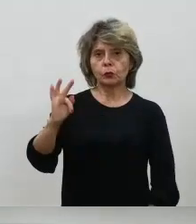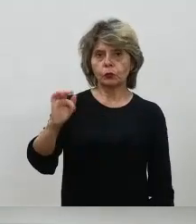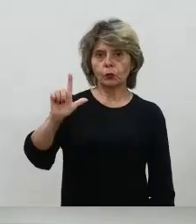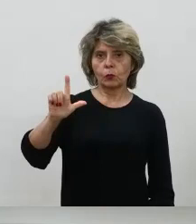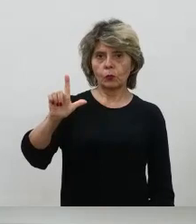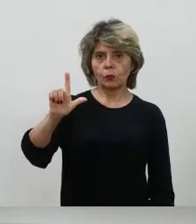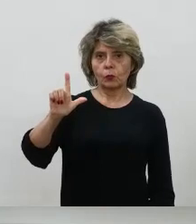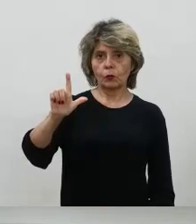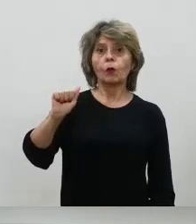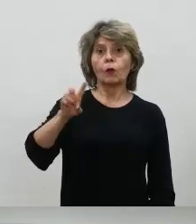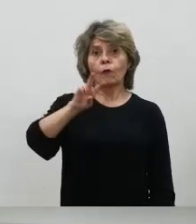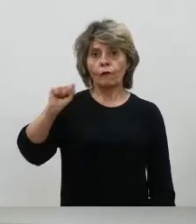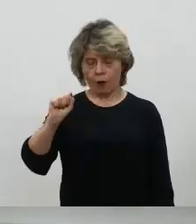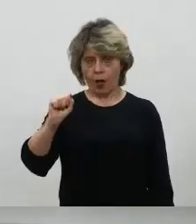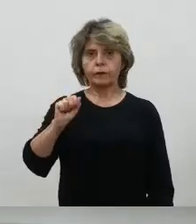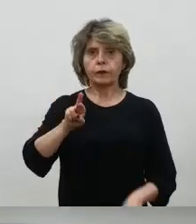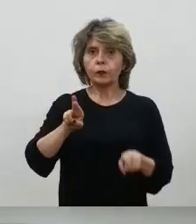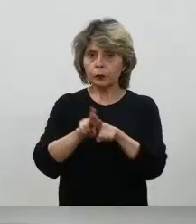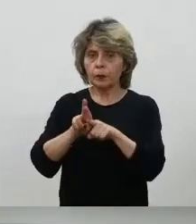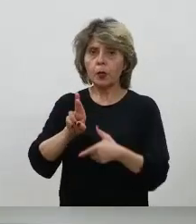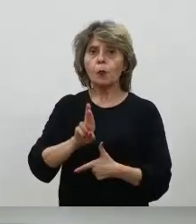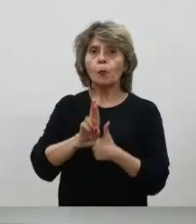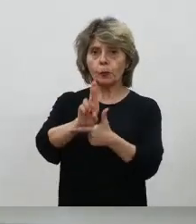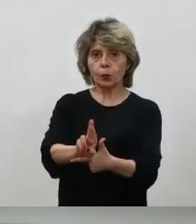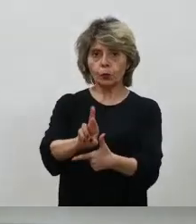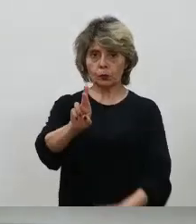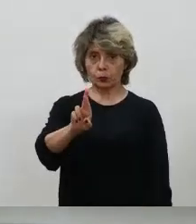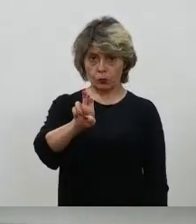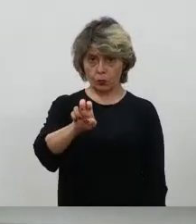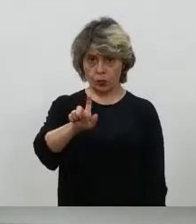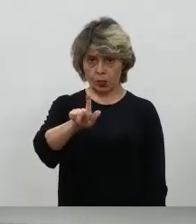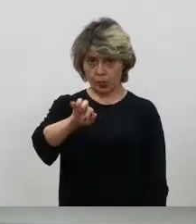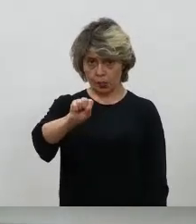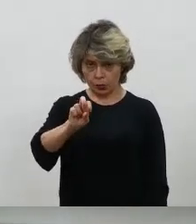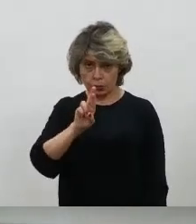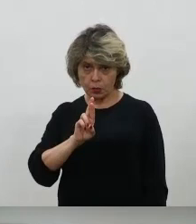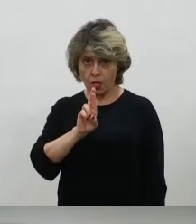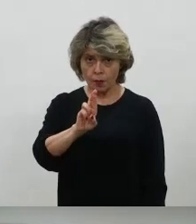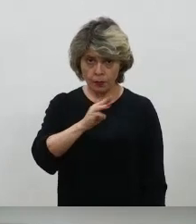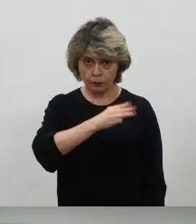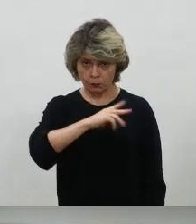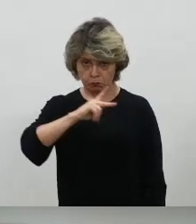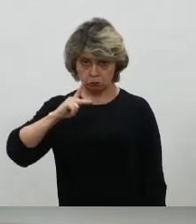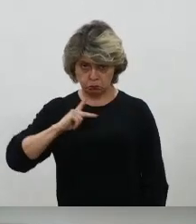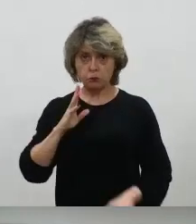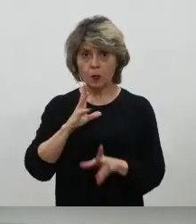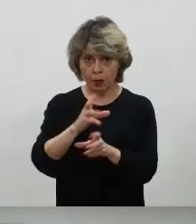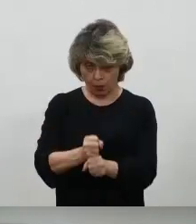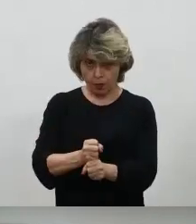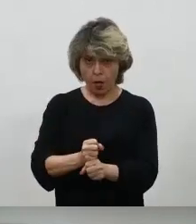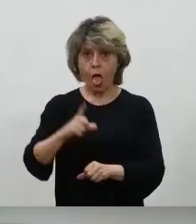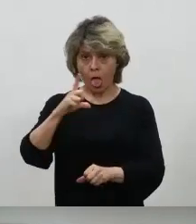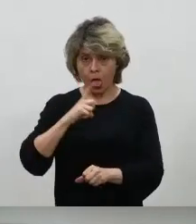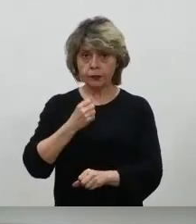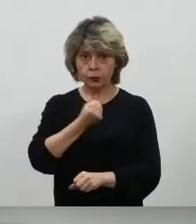contas deste tribunal Regis Gonçalves Leite representando o Ministério Público de contas havendo